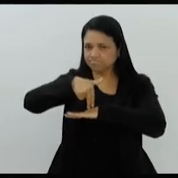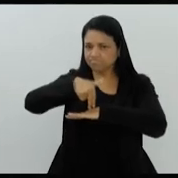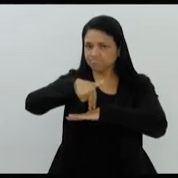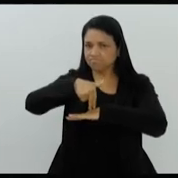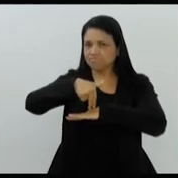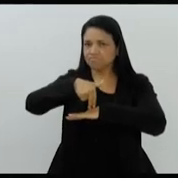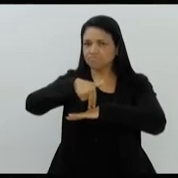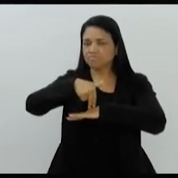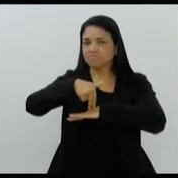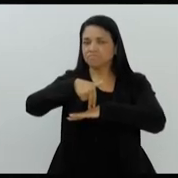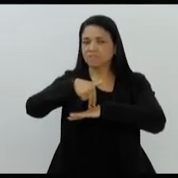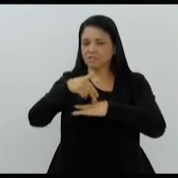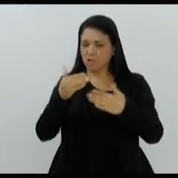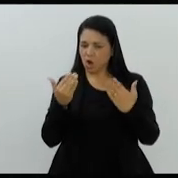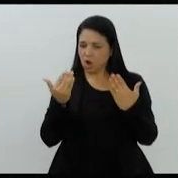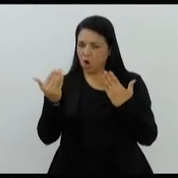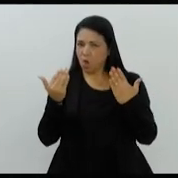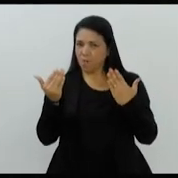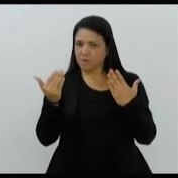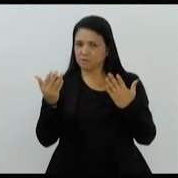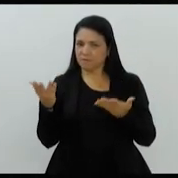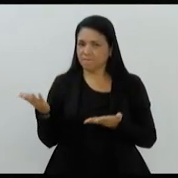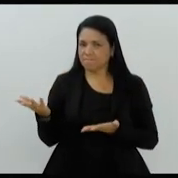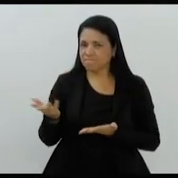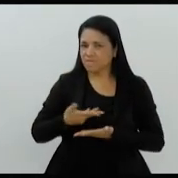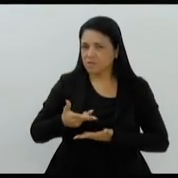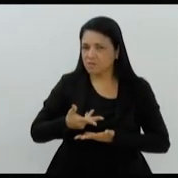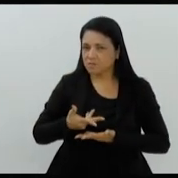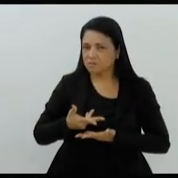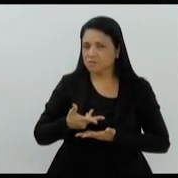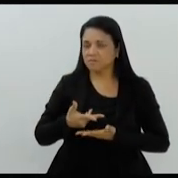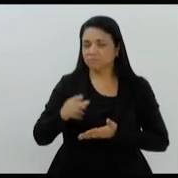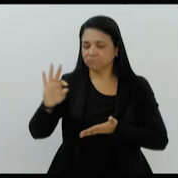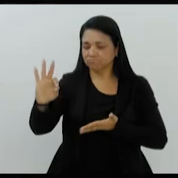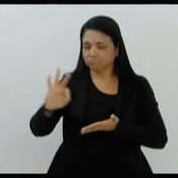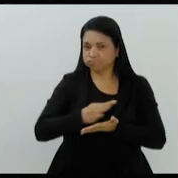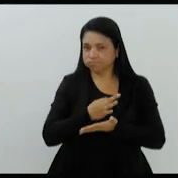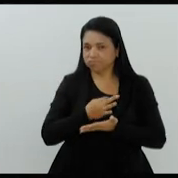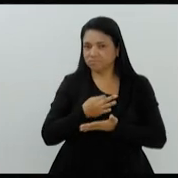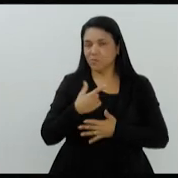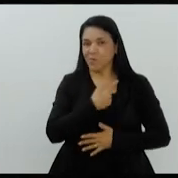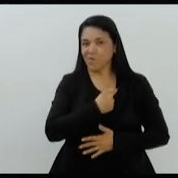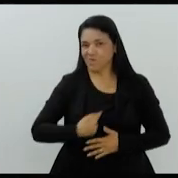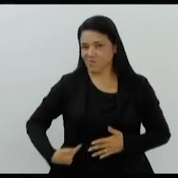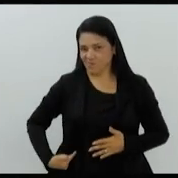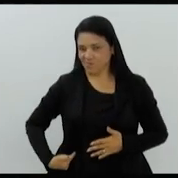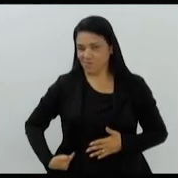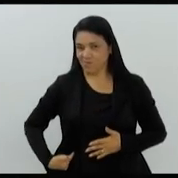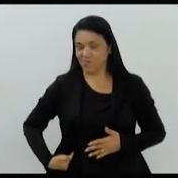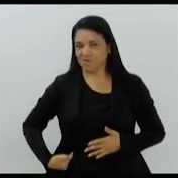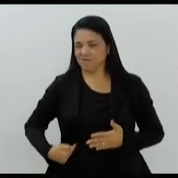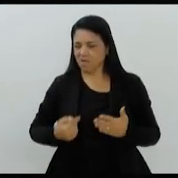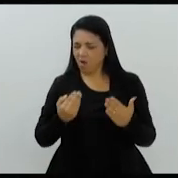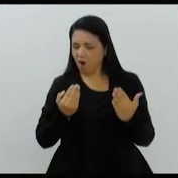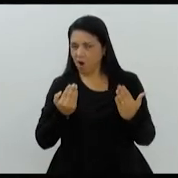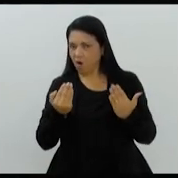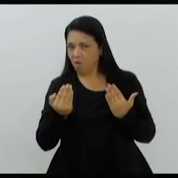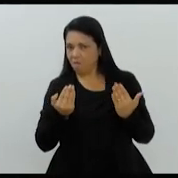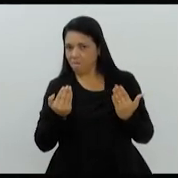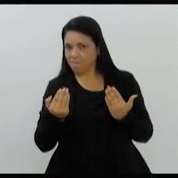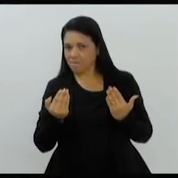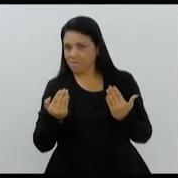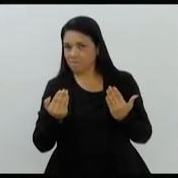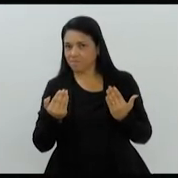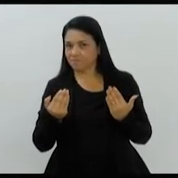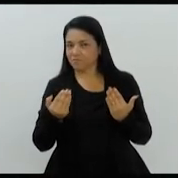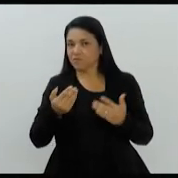da velocidade da caneta do governador. E esse paradoxo